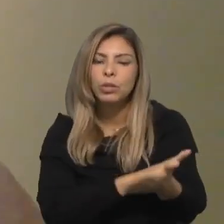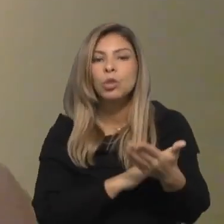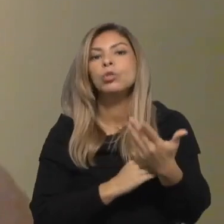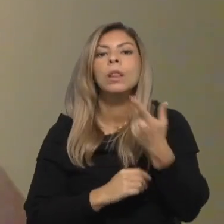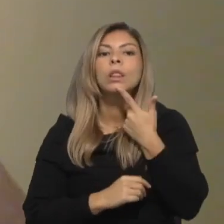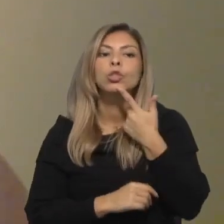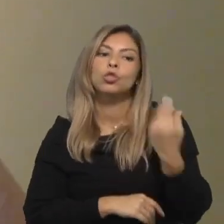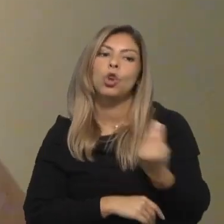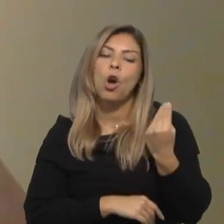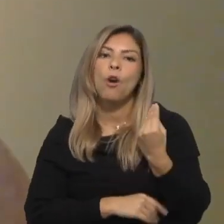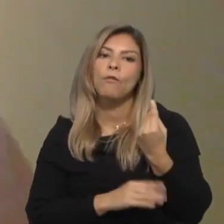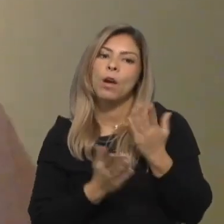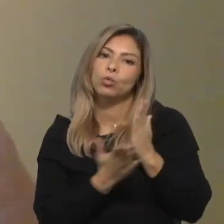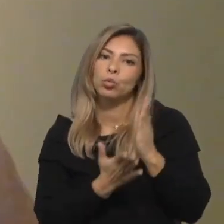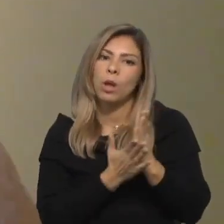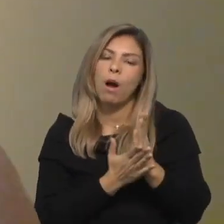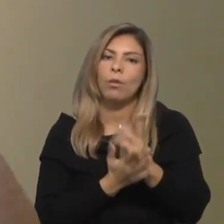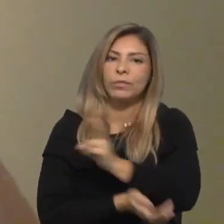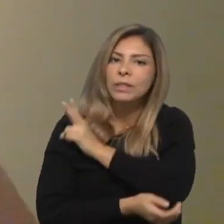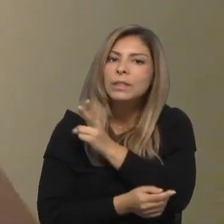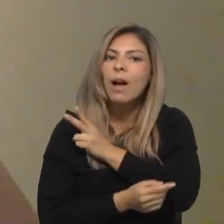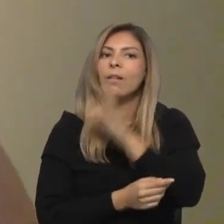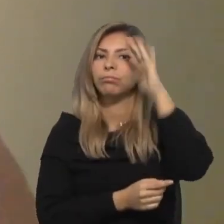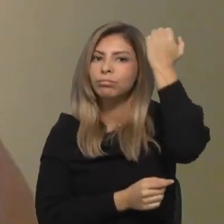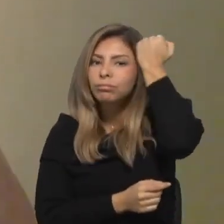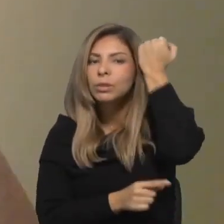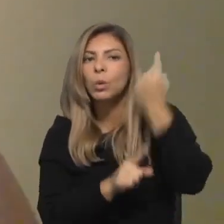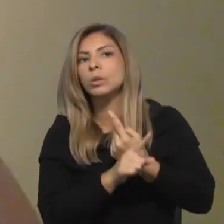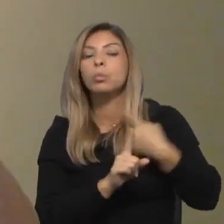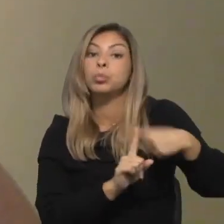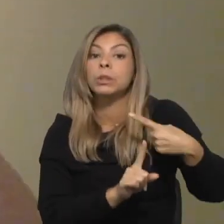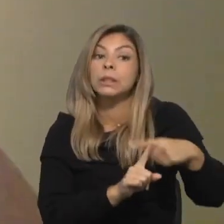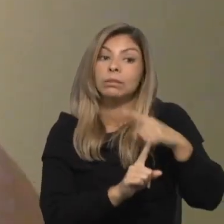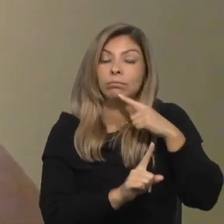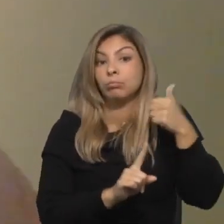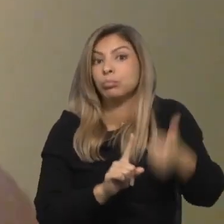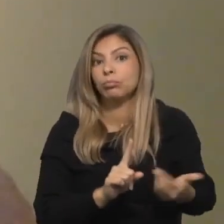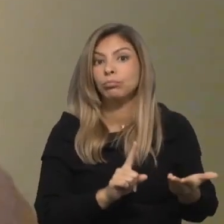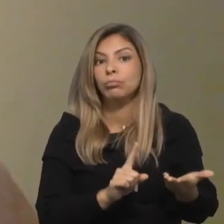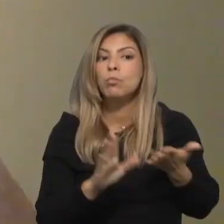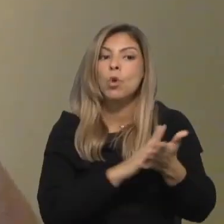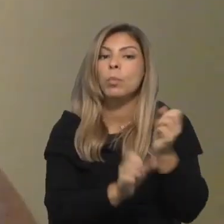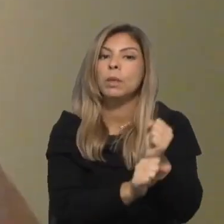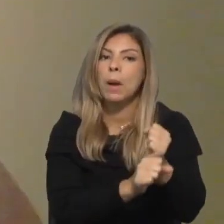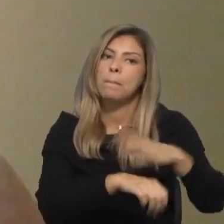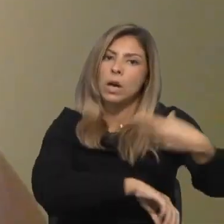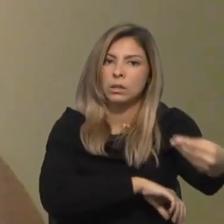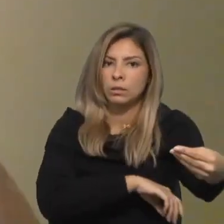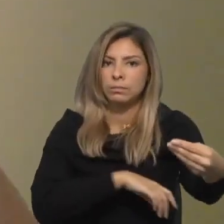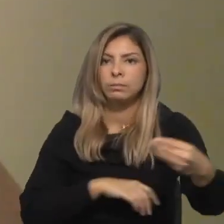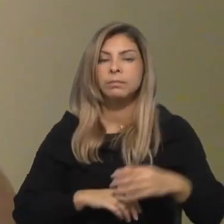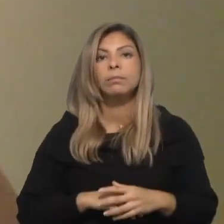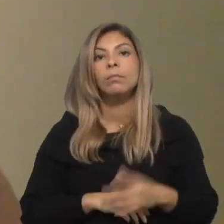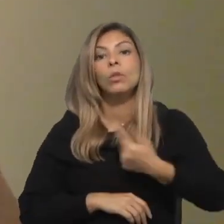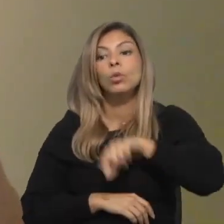têm a possibilidade de estudar até mais tarde, o que é, por um lado, positivo, ou por si só positivo. Claro que para nós